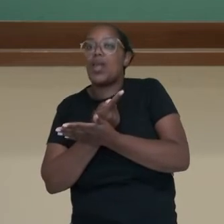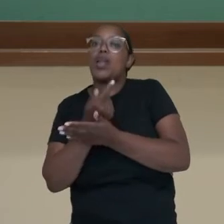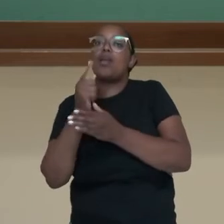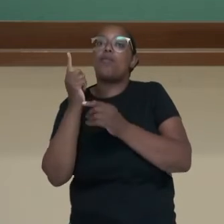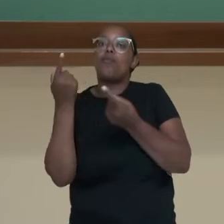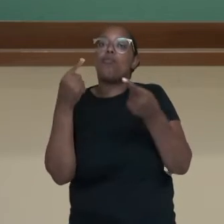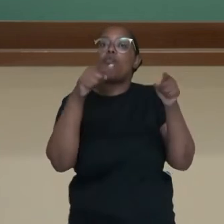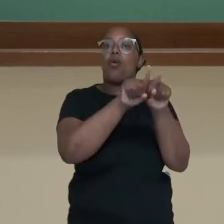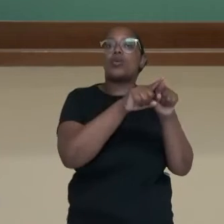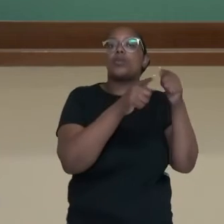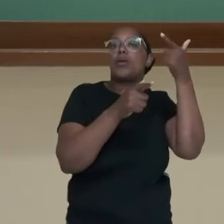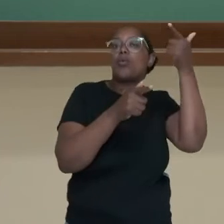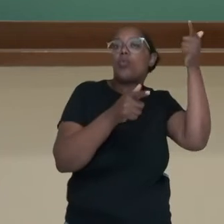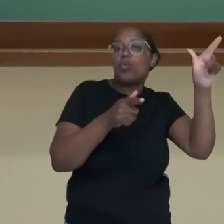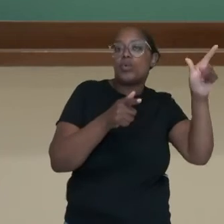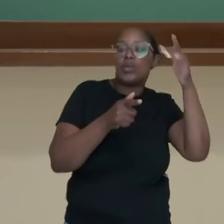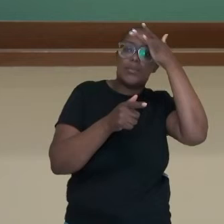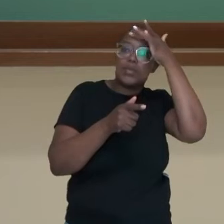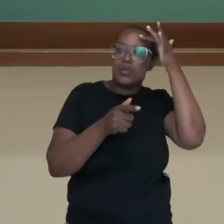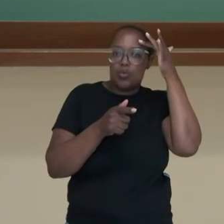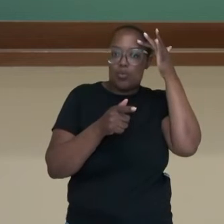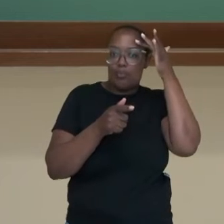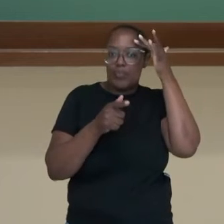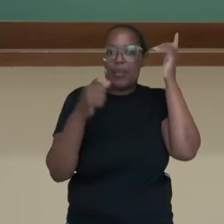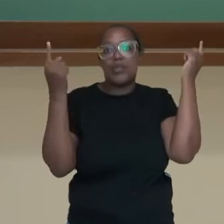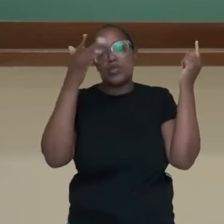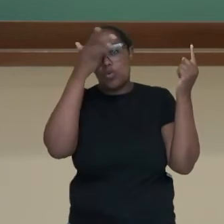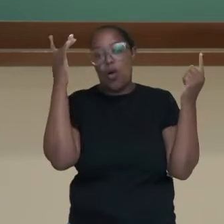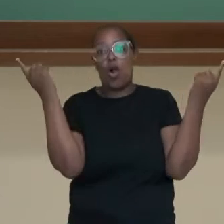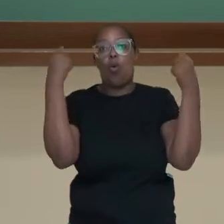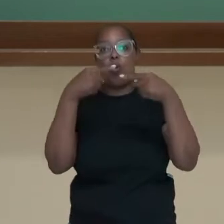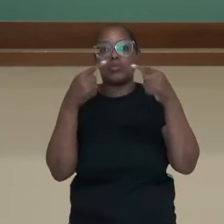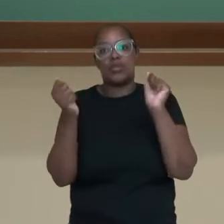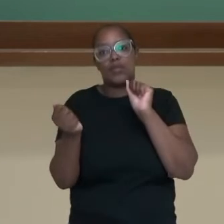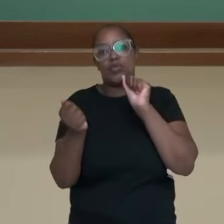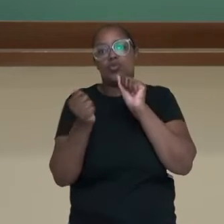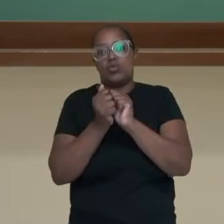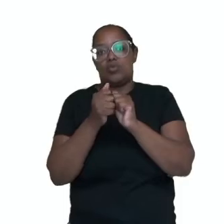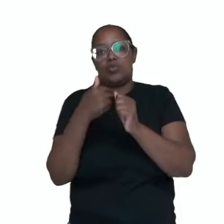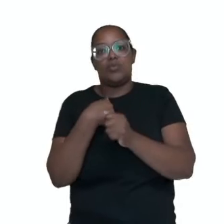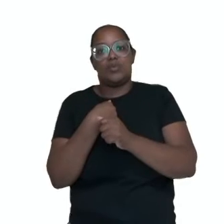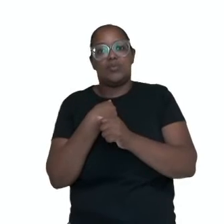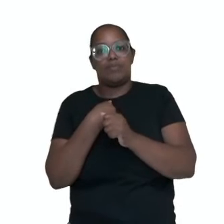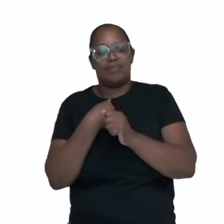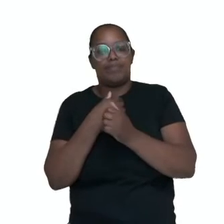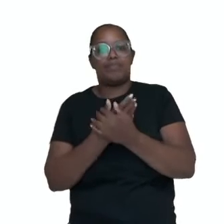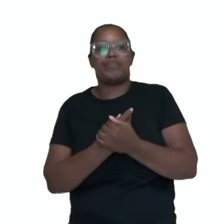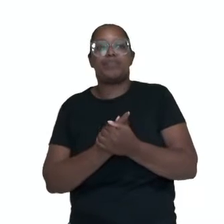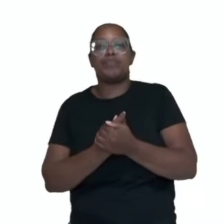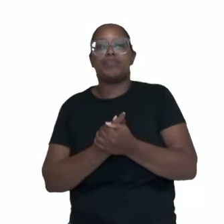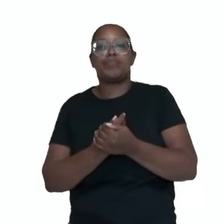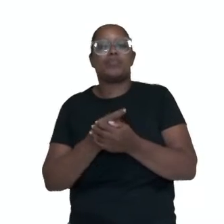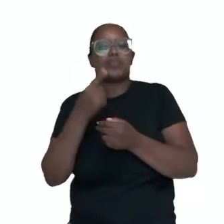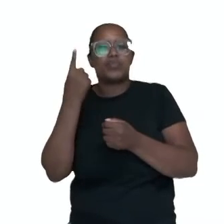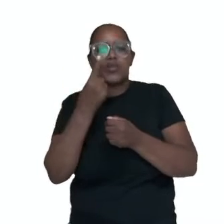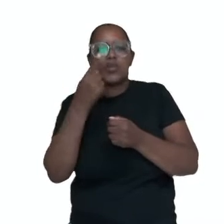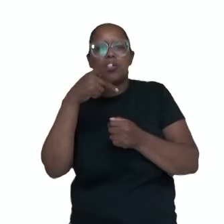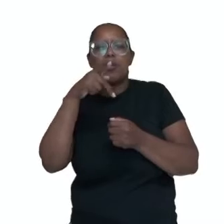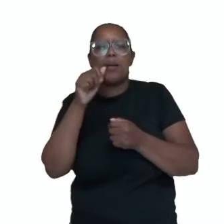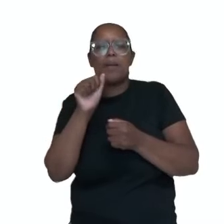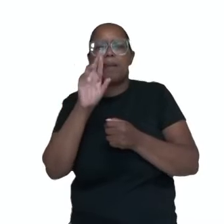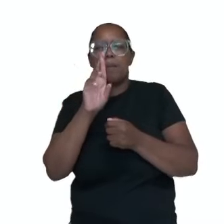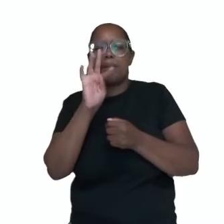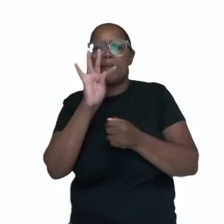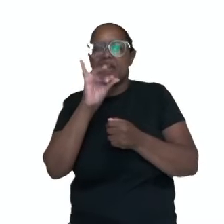jogada, eu perco o saque e meu adversário passa a executar esse saque. Uma partida é disputada